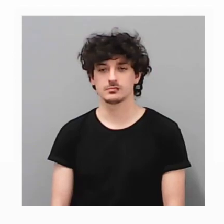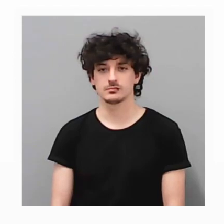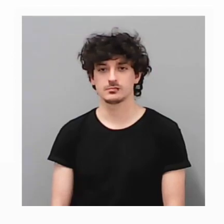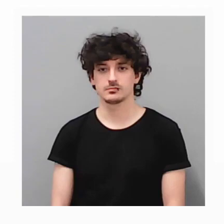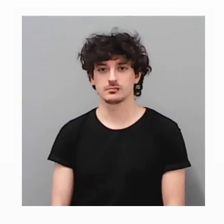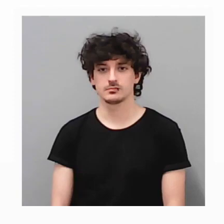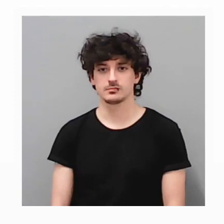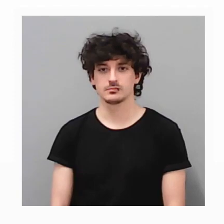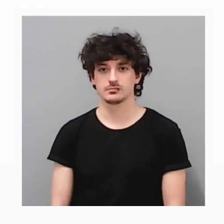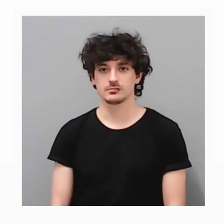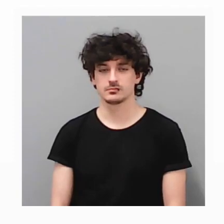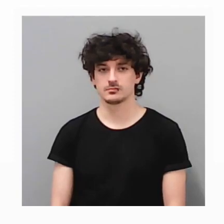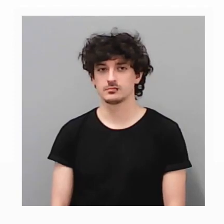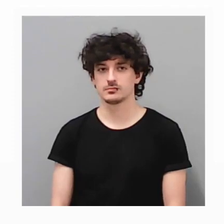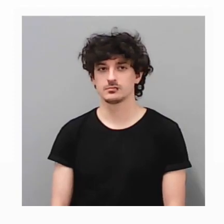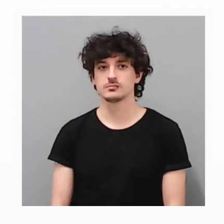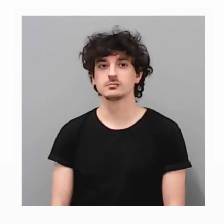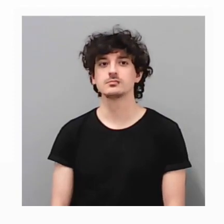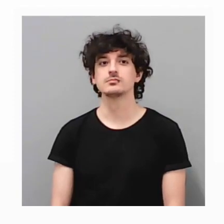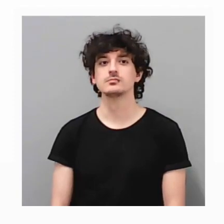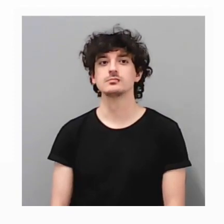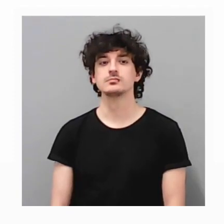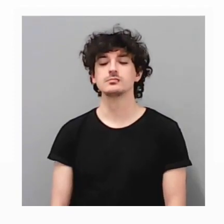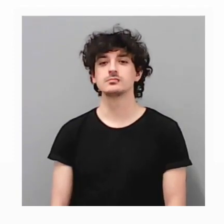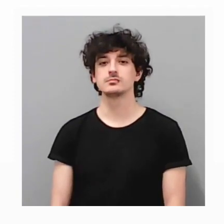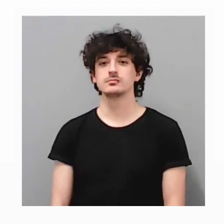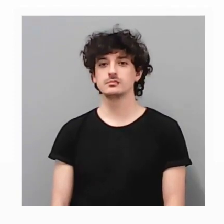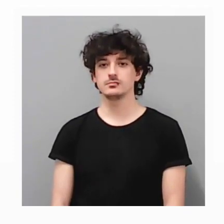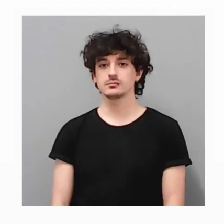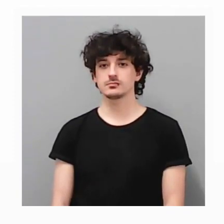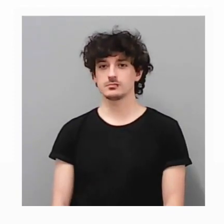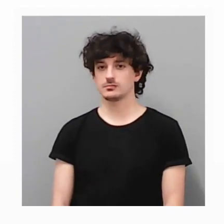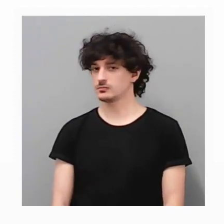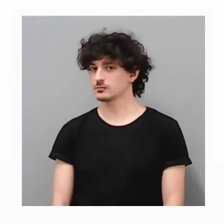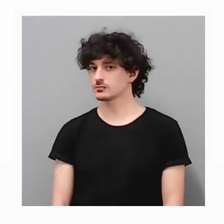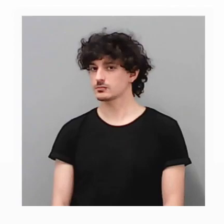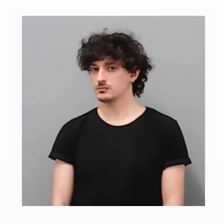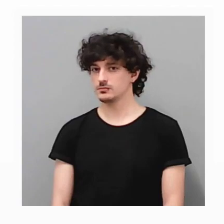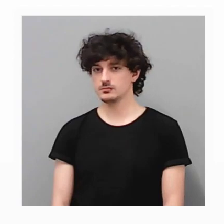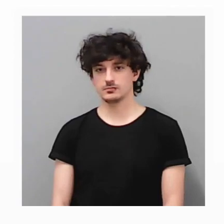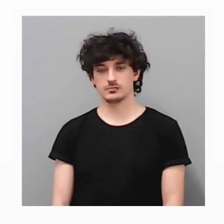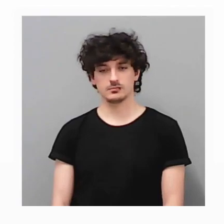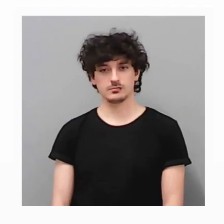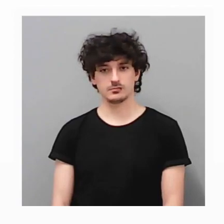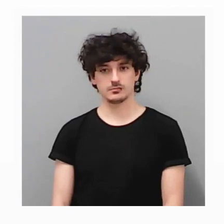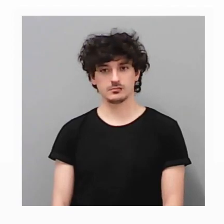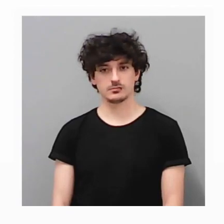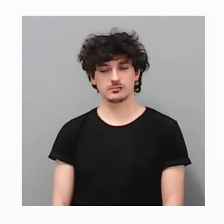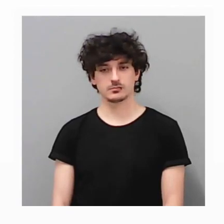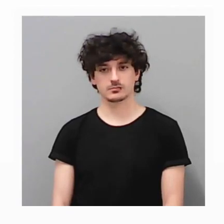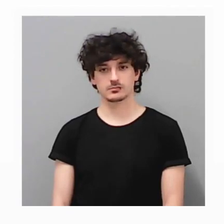que devem ser sinalizadas como crianças com necessidades específicas. Depois de ser